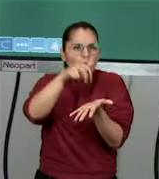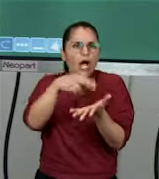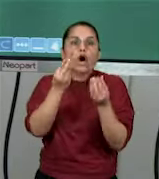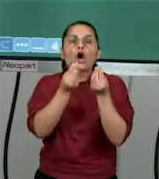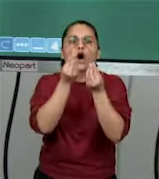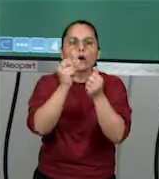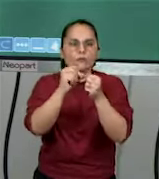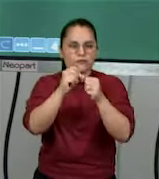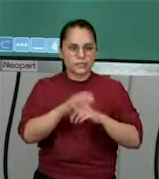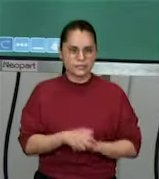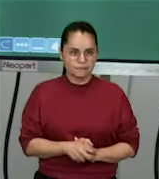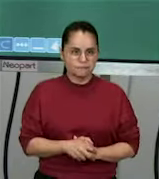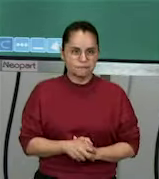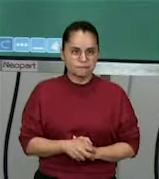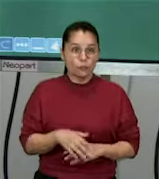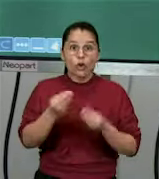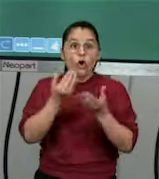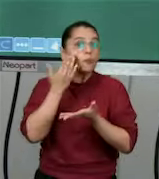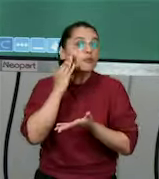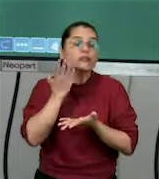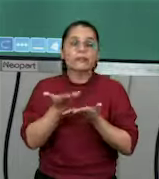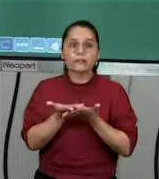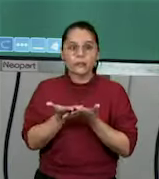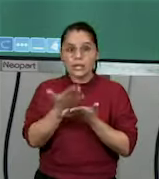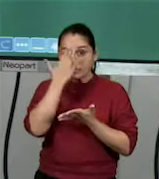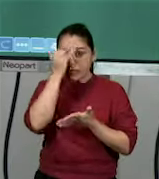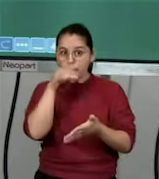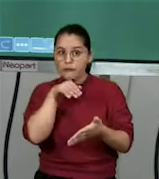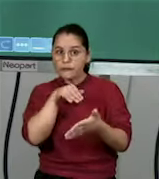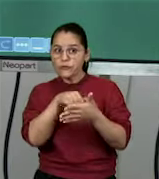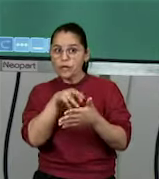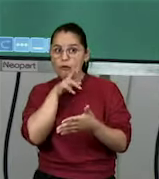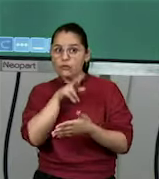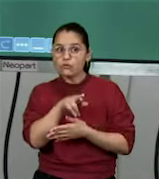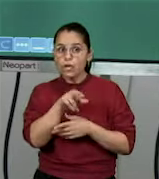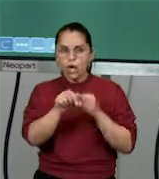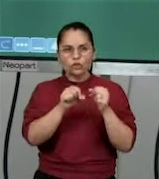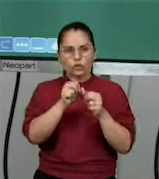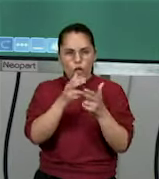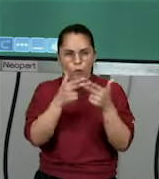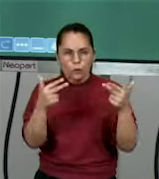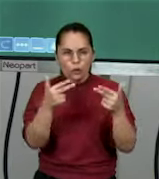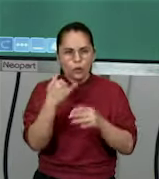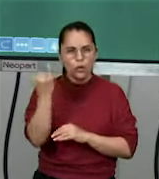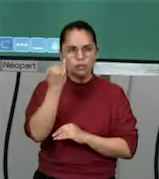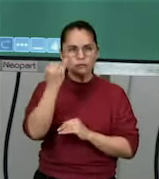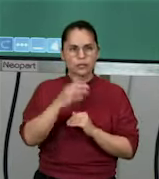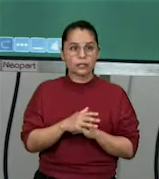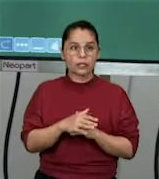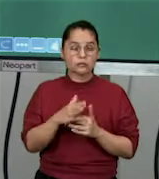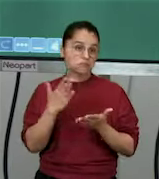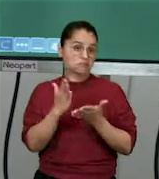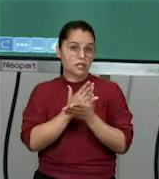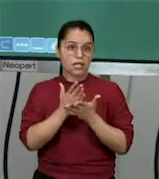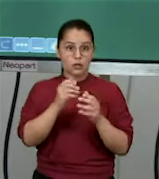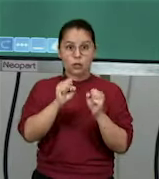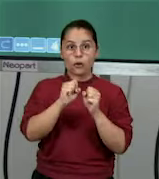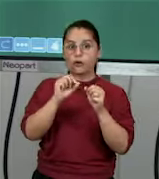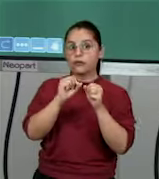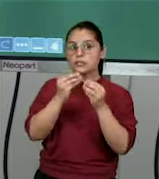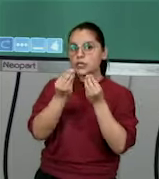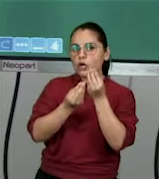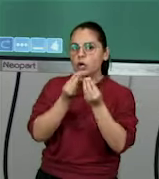Como eu vou entender todo esse processo? Como eu vou chegar no final? Eu quero que o final seja uma coisa tão importante. E de repente, eu possa